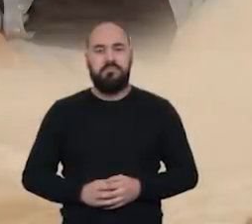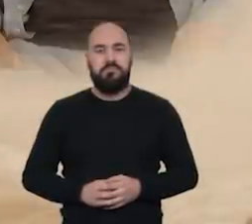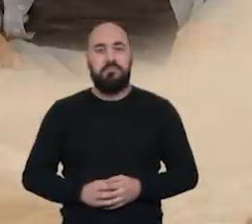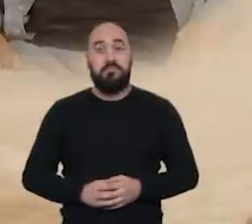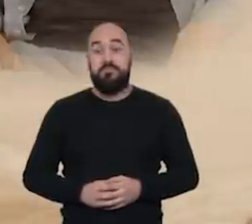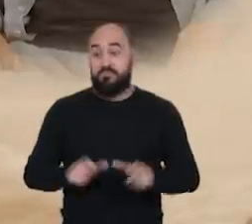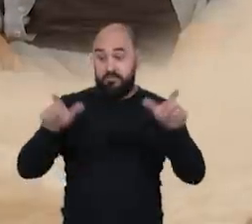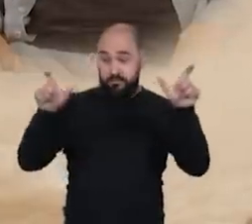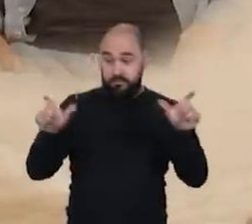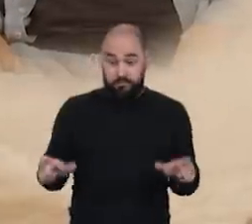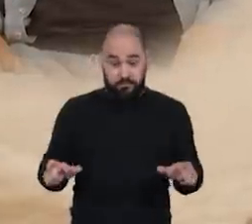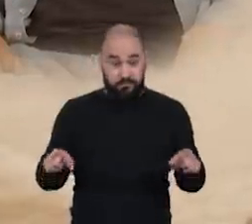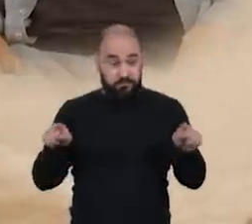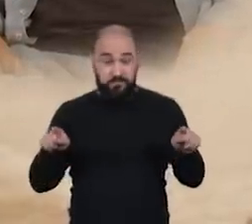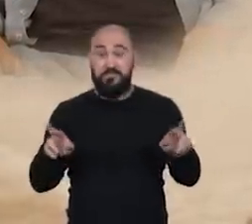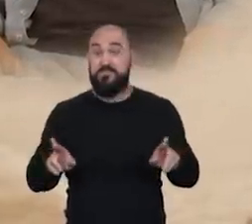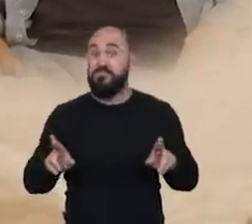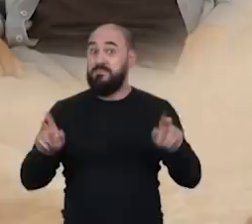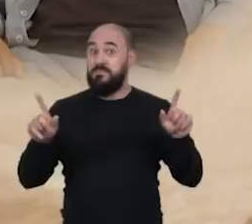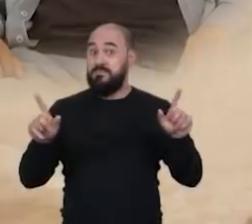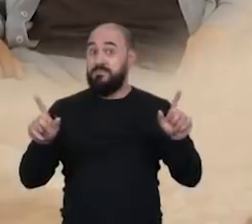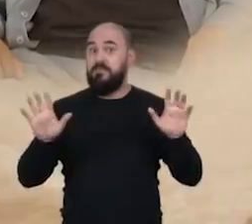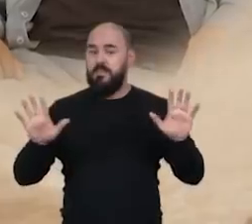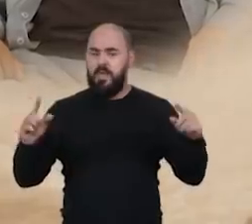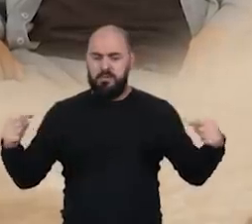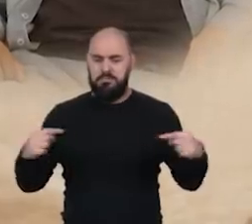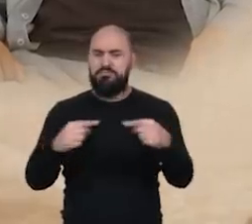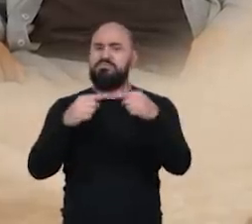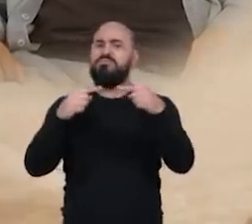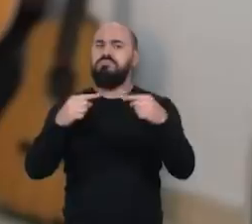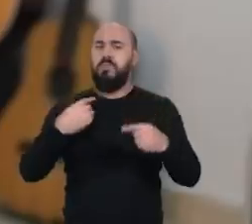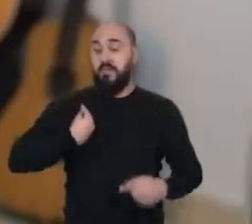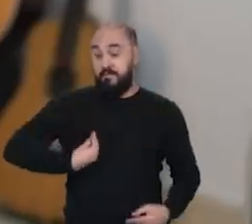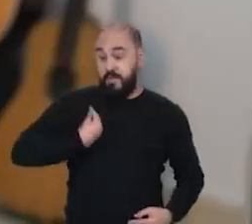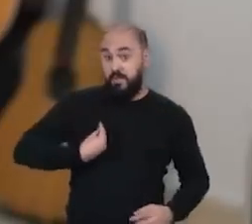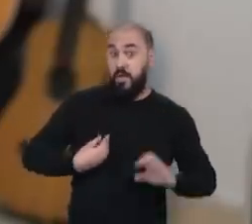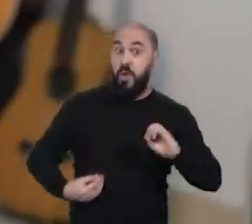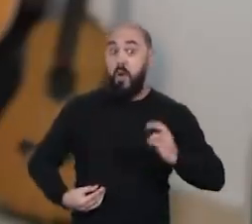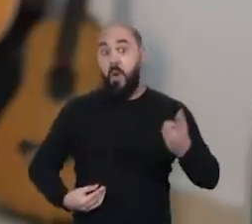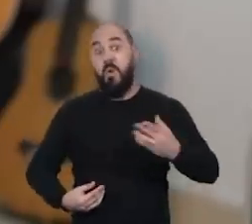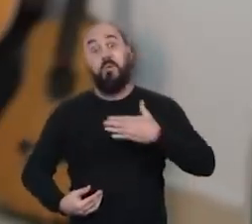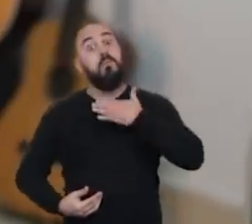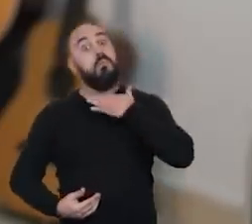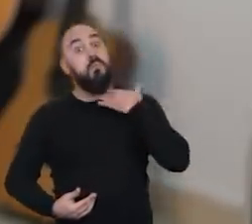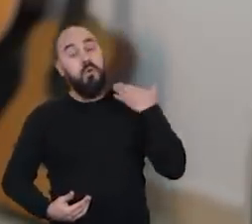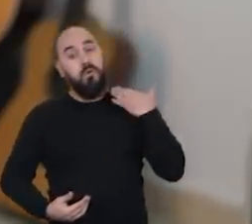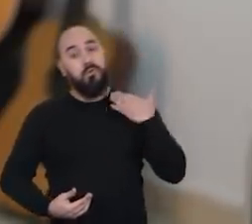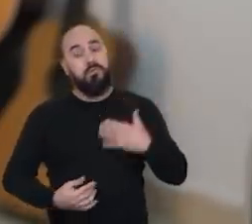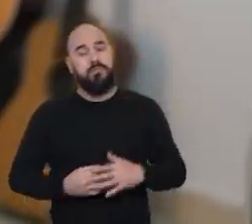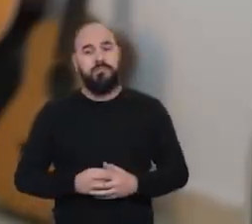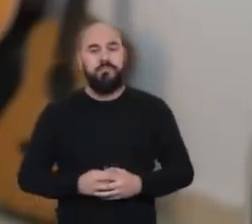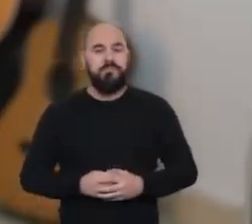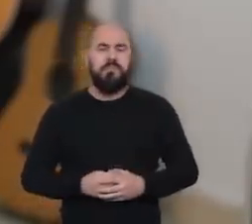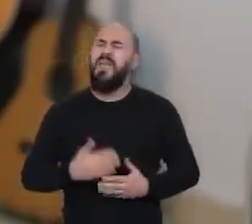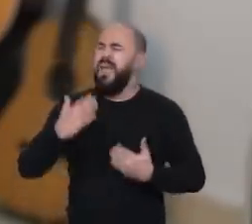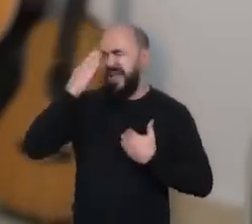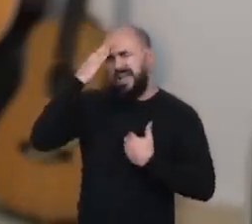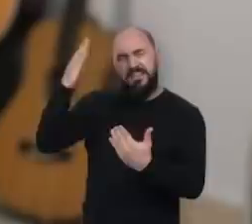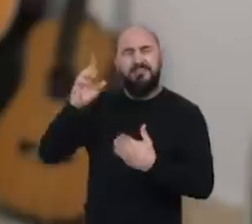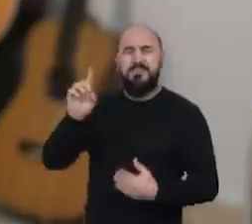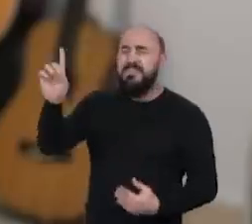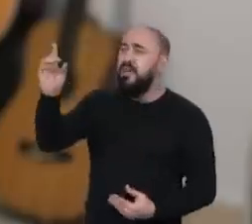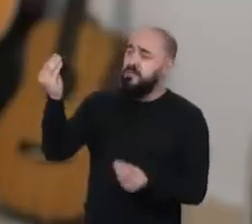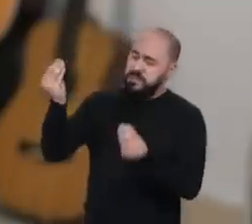Duas identidades, um ponto de encontro, vida ou morte. Eu agradeço muito por Deus ter colocado isso no meu coração,